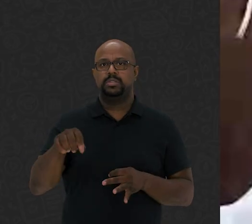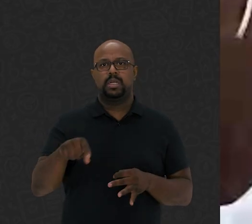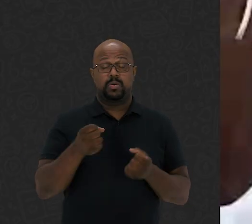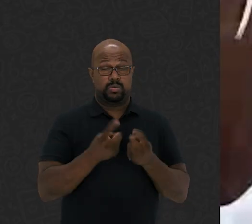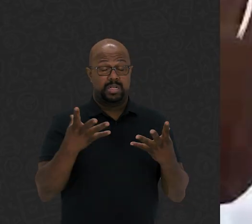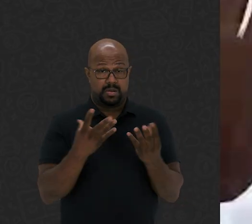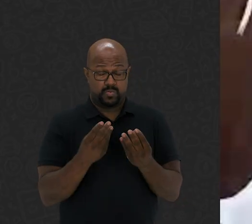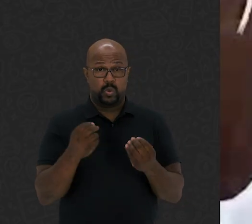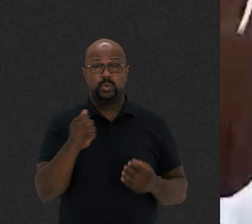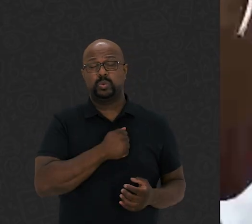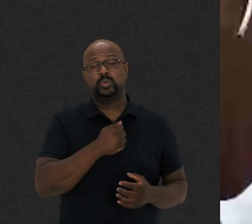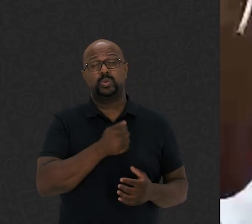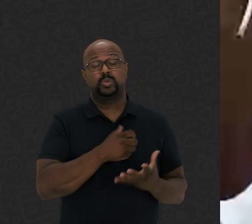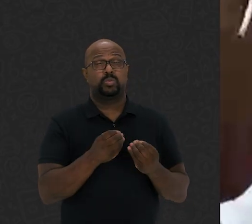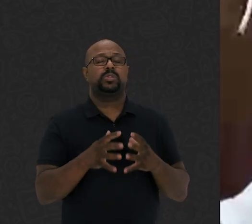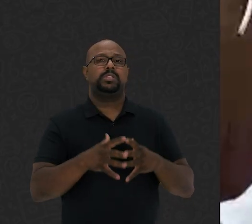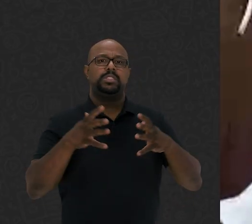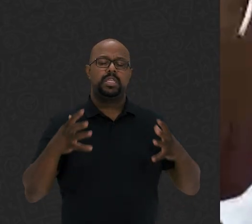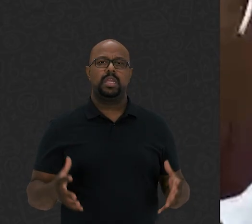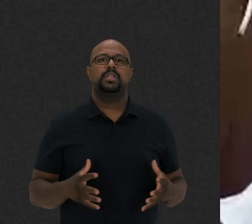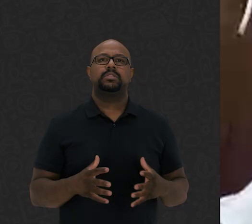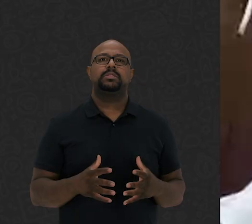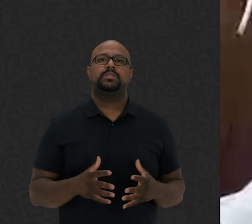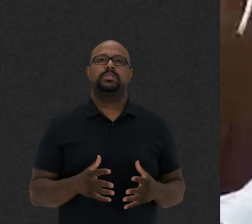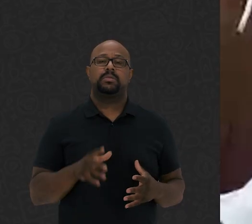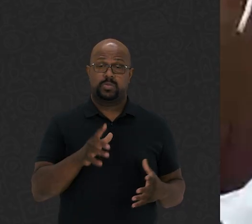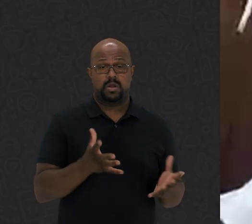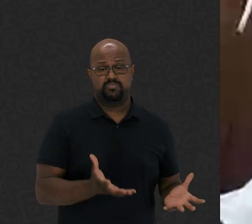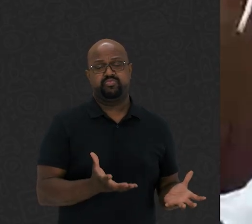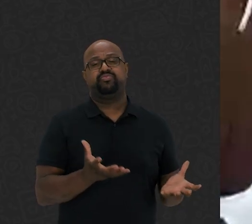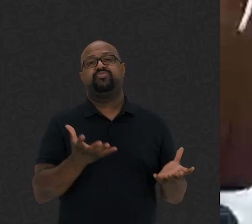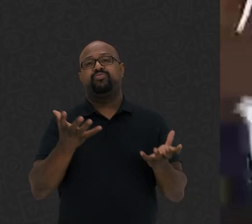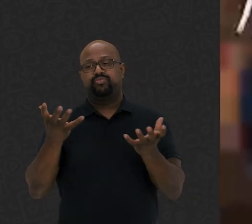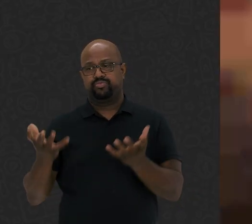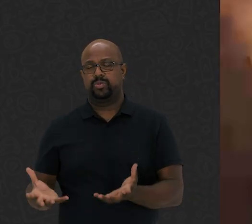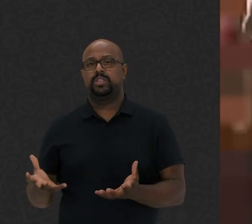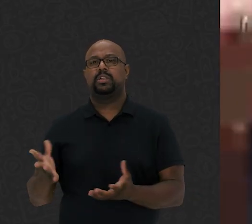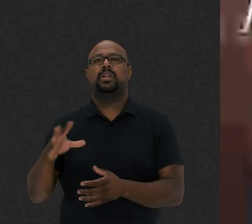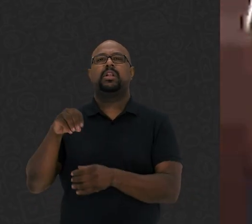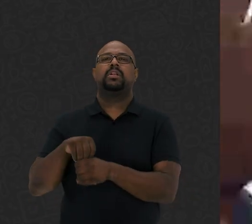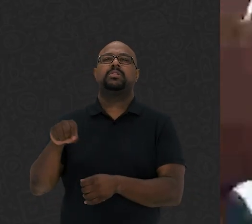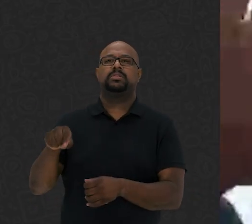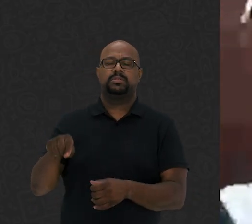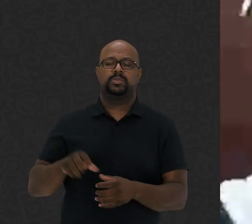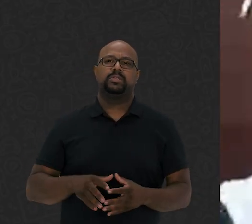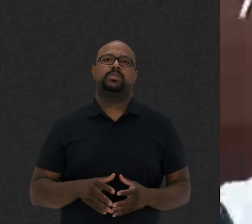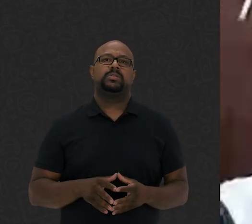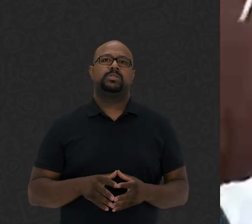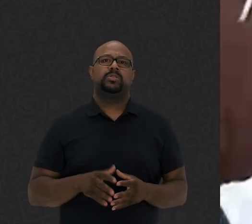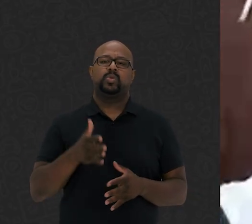Então, como a quantidade era muito grande, se transportou essas pedras e colocamos em cima do